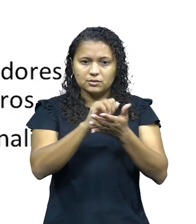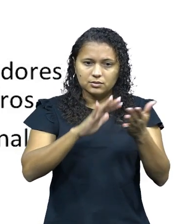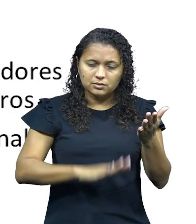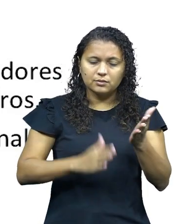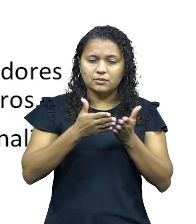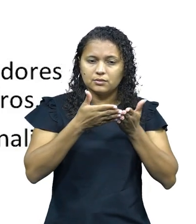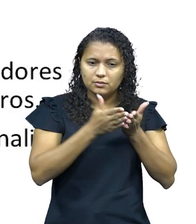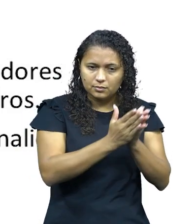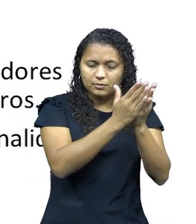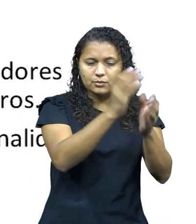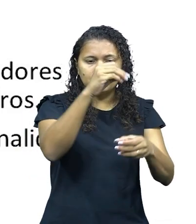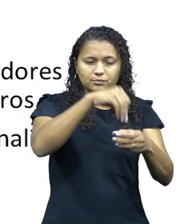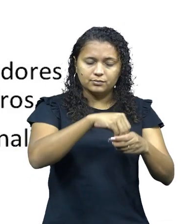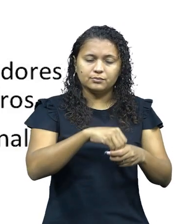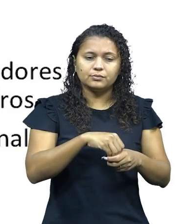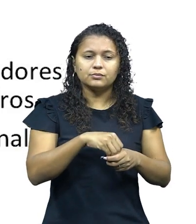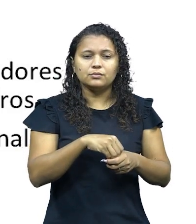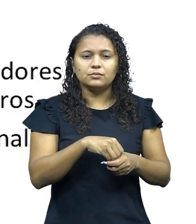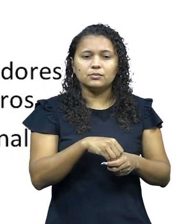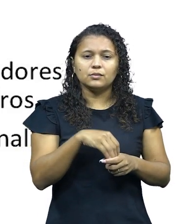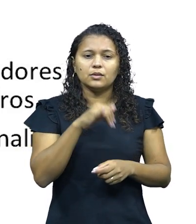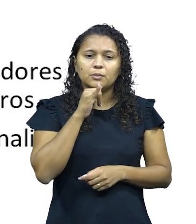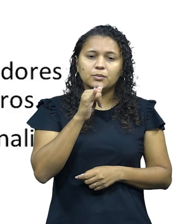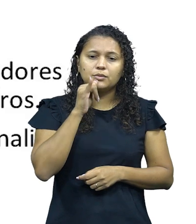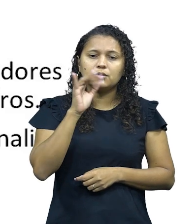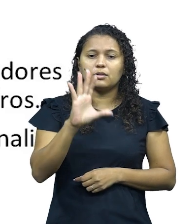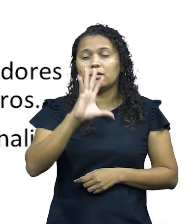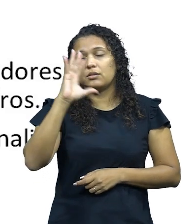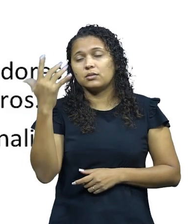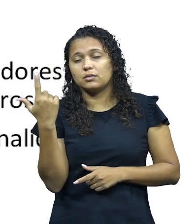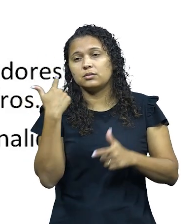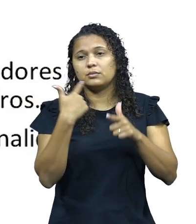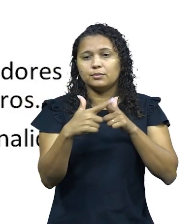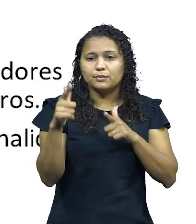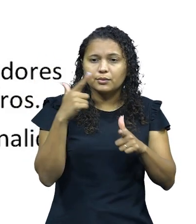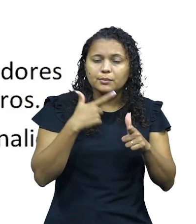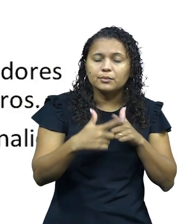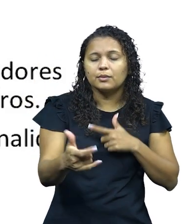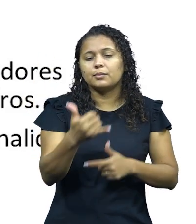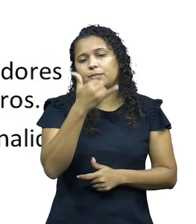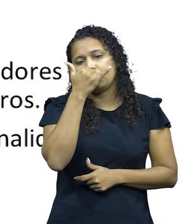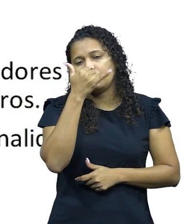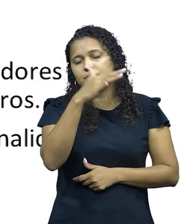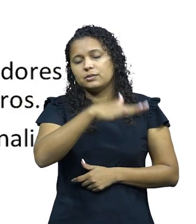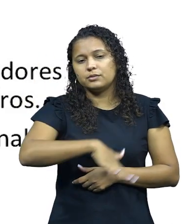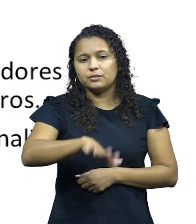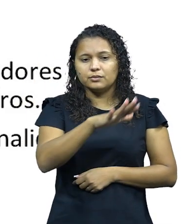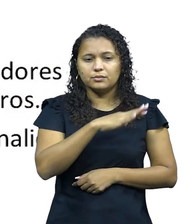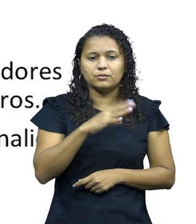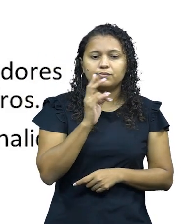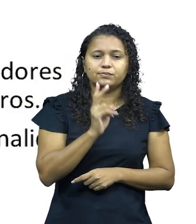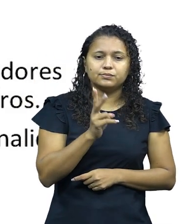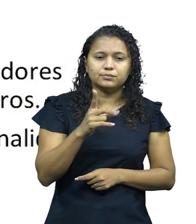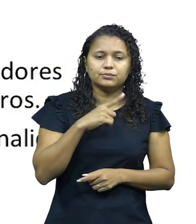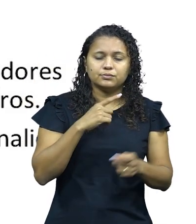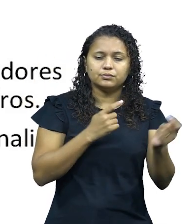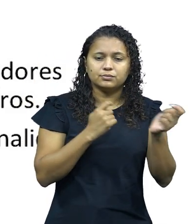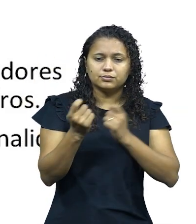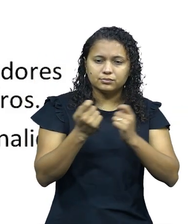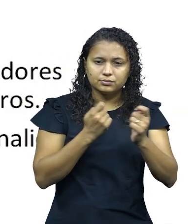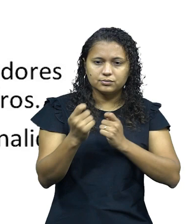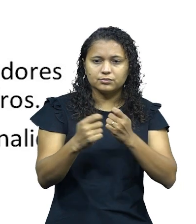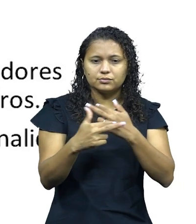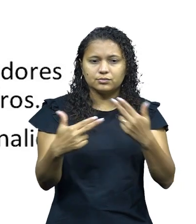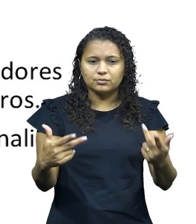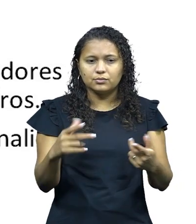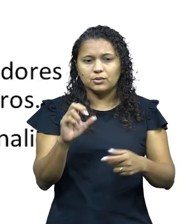atividade portuária, né? Então, em casos de avarias ocorridas à carga em decorrência da